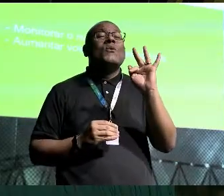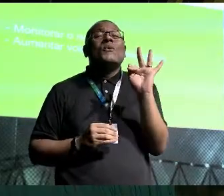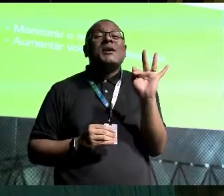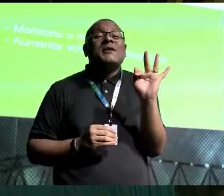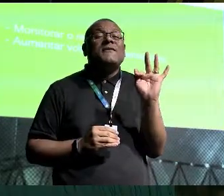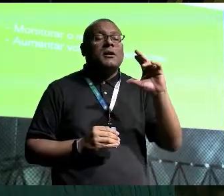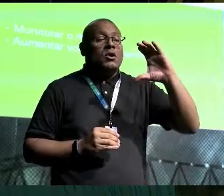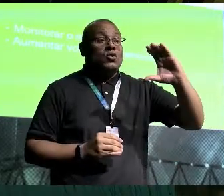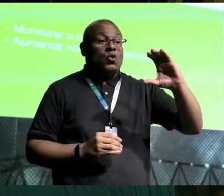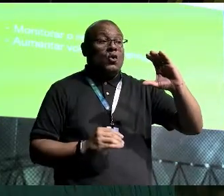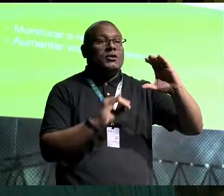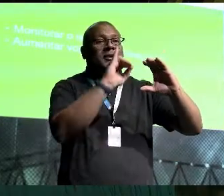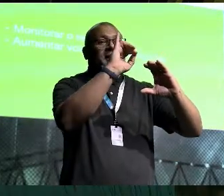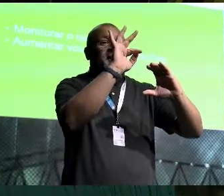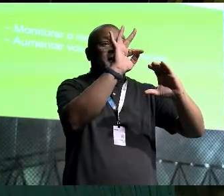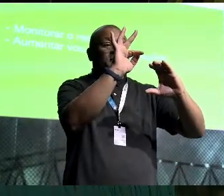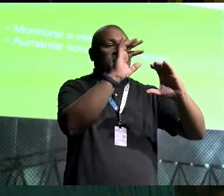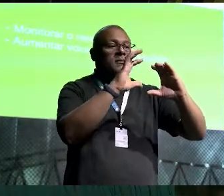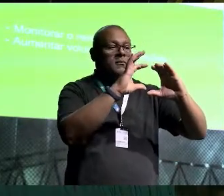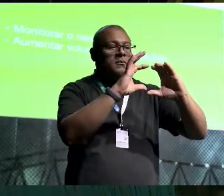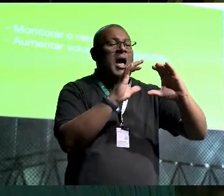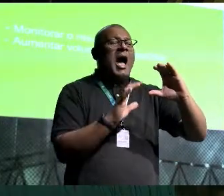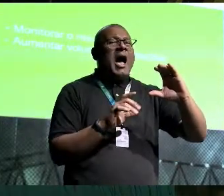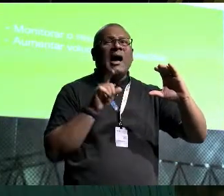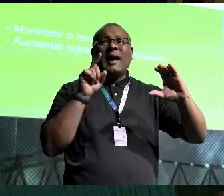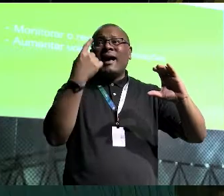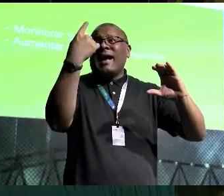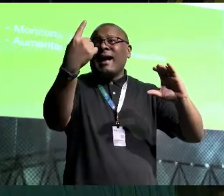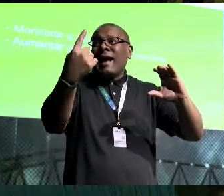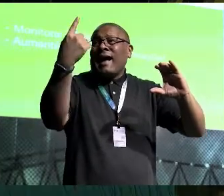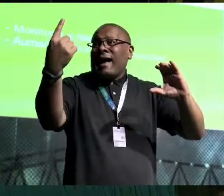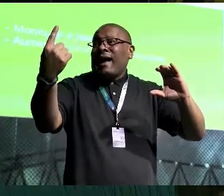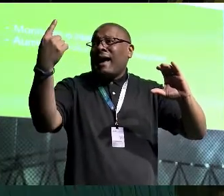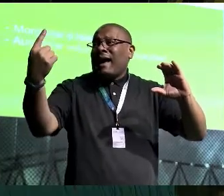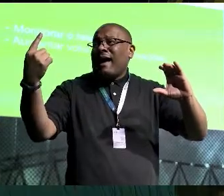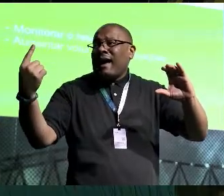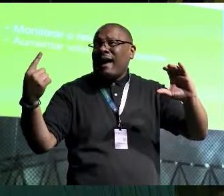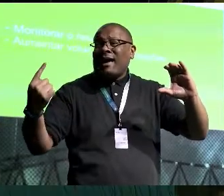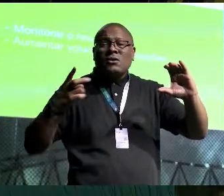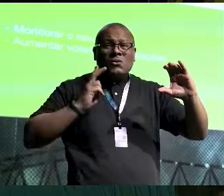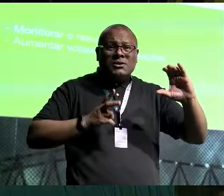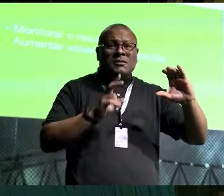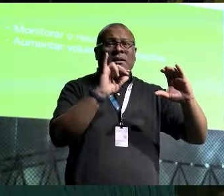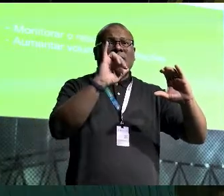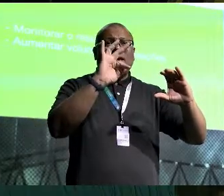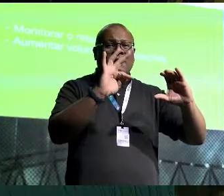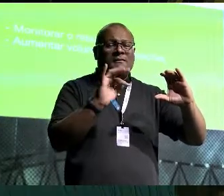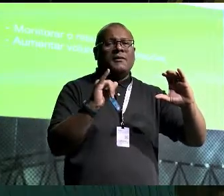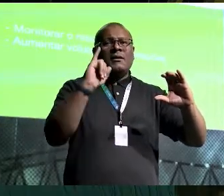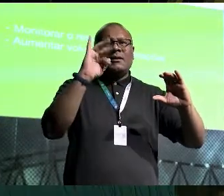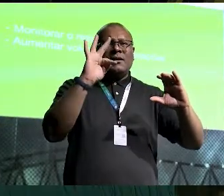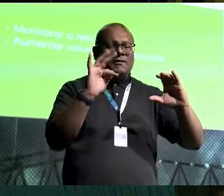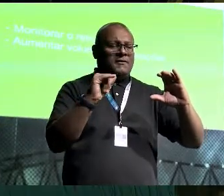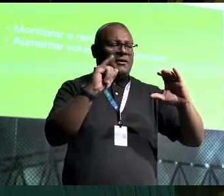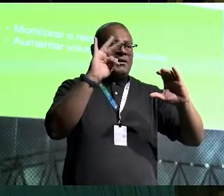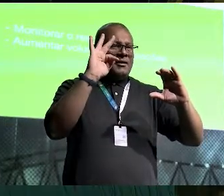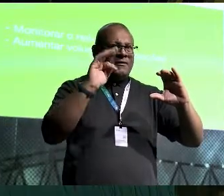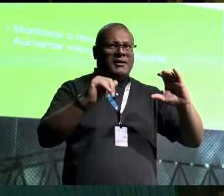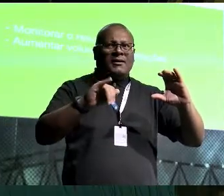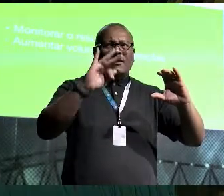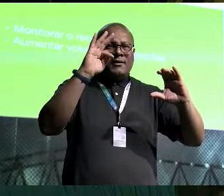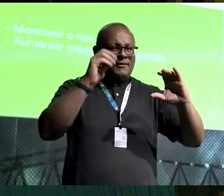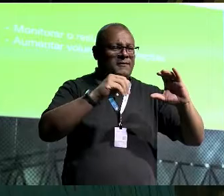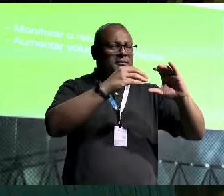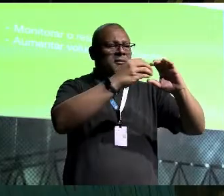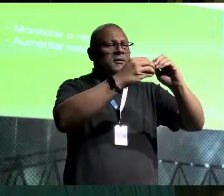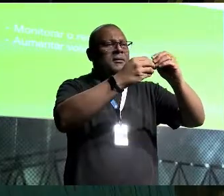imagina que você tem, que nem eu falei, 600 desenvolvedores. Se cada desenvolvedor tiver de forma ativa ali, ou em validação, 3 feature toggles, você tem